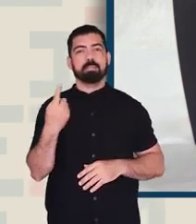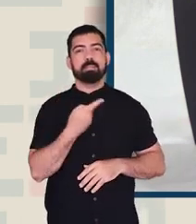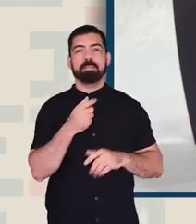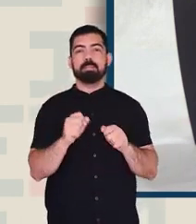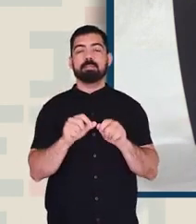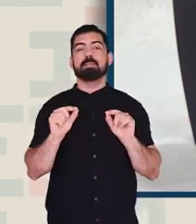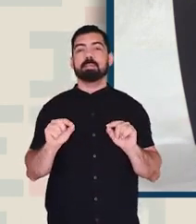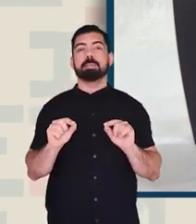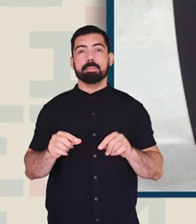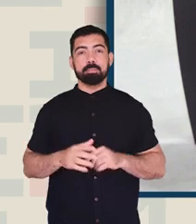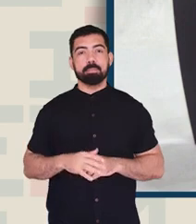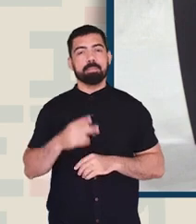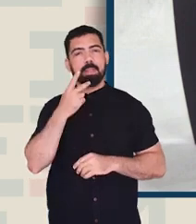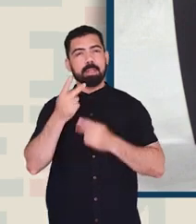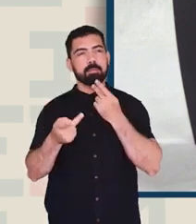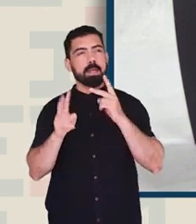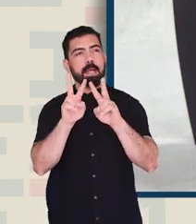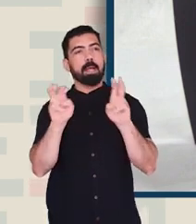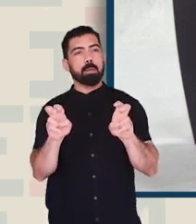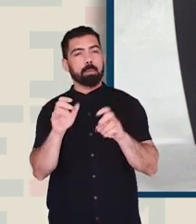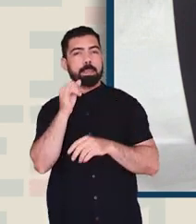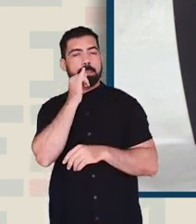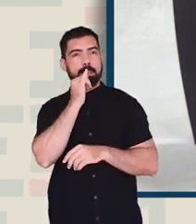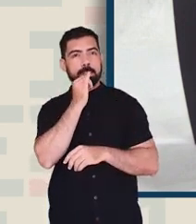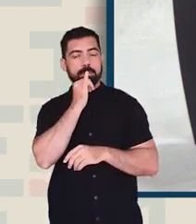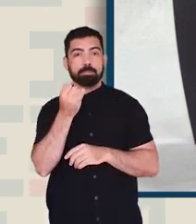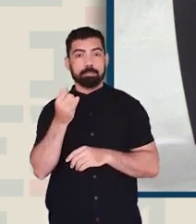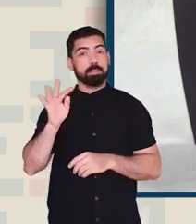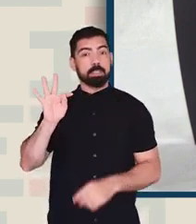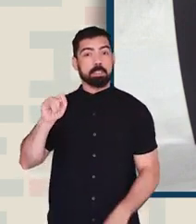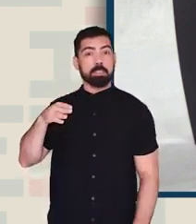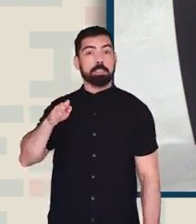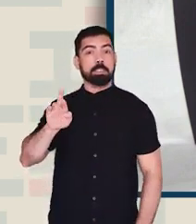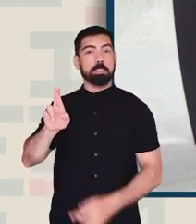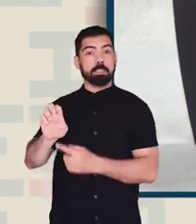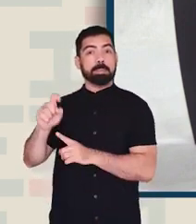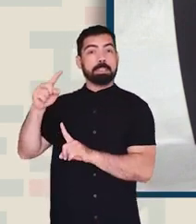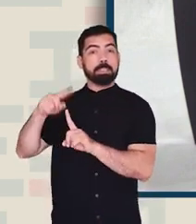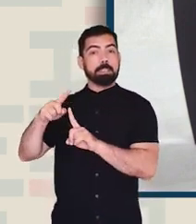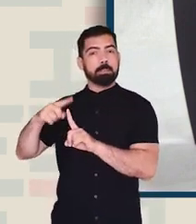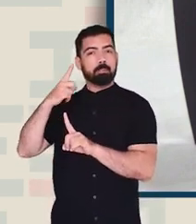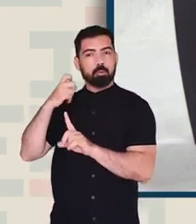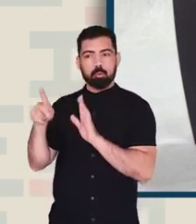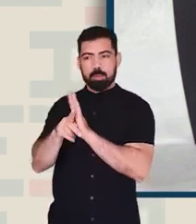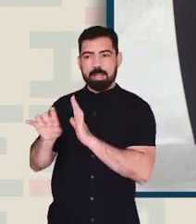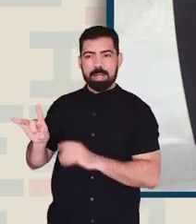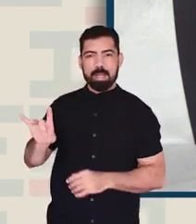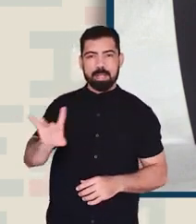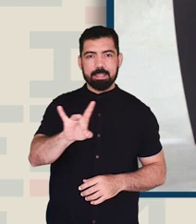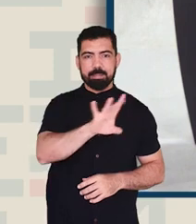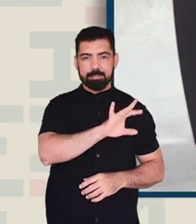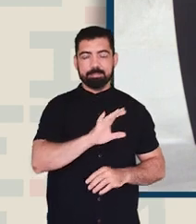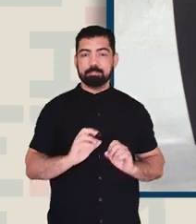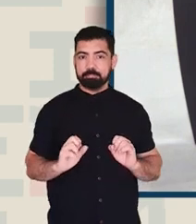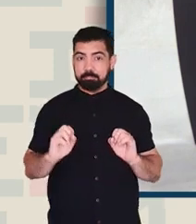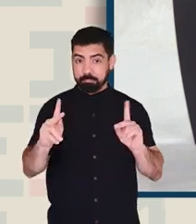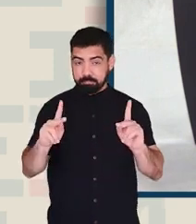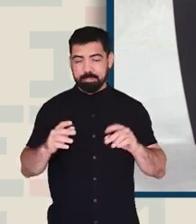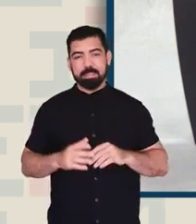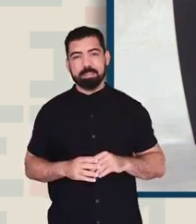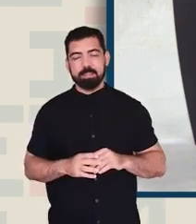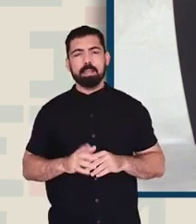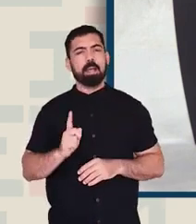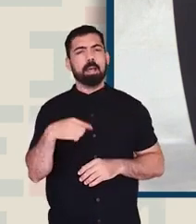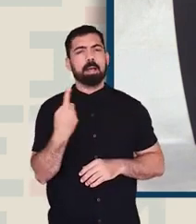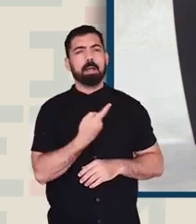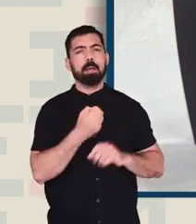gente vai falar a respeito da timbragem de cada um dos instrumentos. Ok? Muito bem.